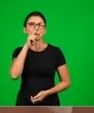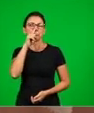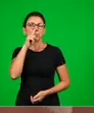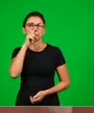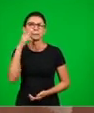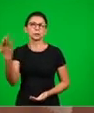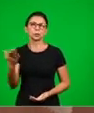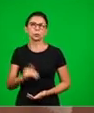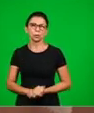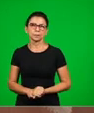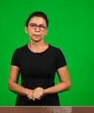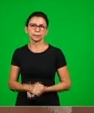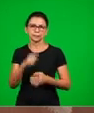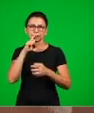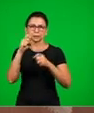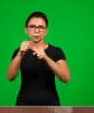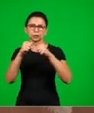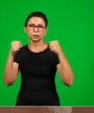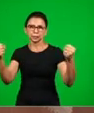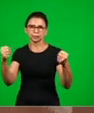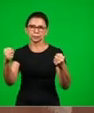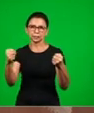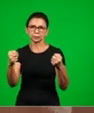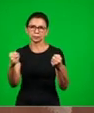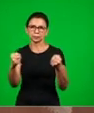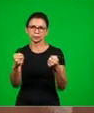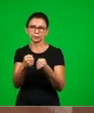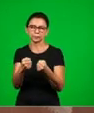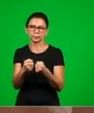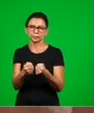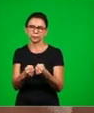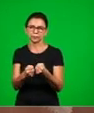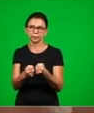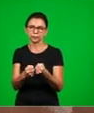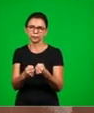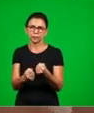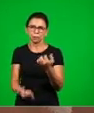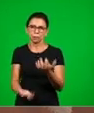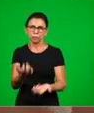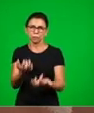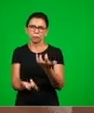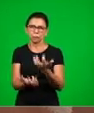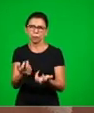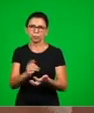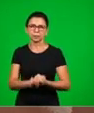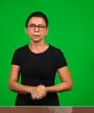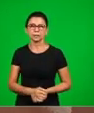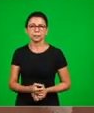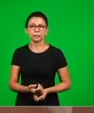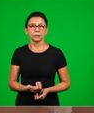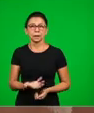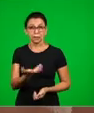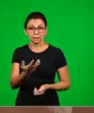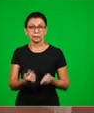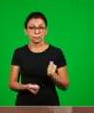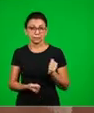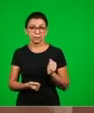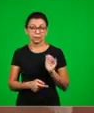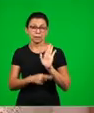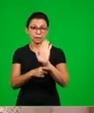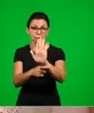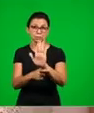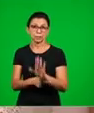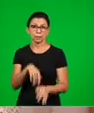ligada durante o fim de semana. Quer ajudar? Pega um copinho plástico. Irmã está fazendo anos hoje. Eu estou